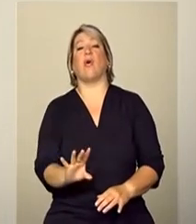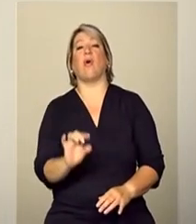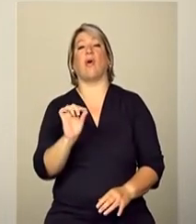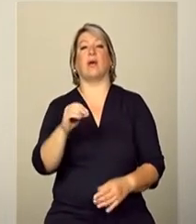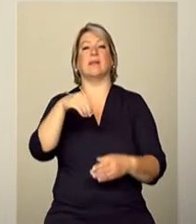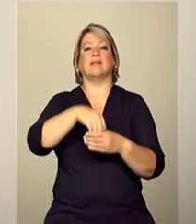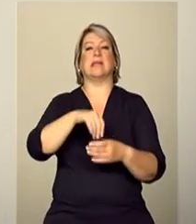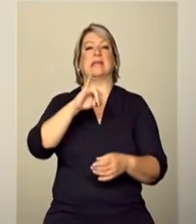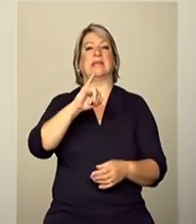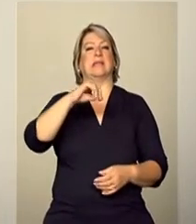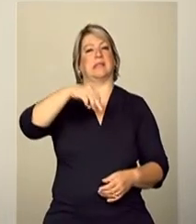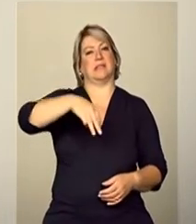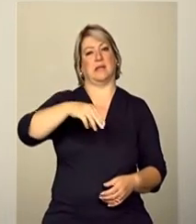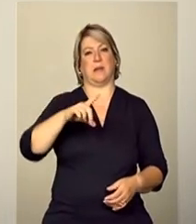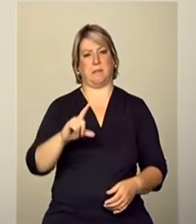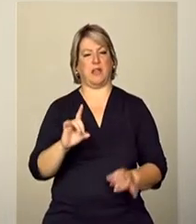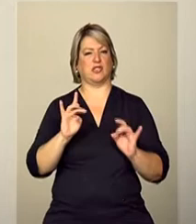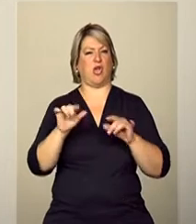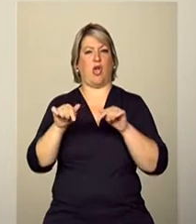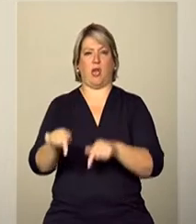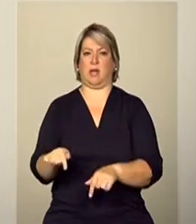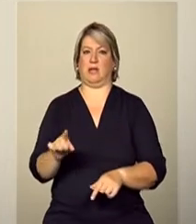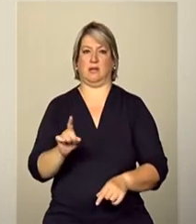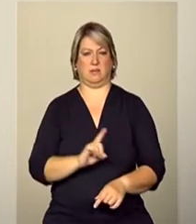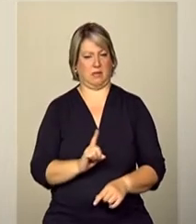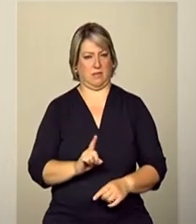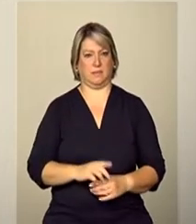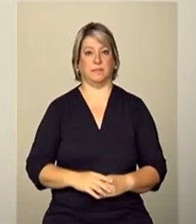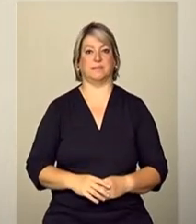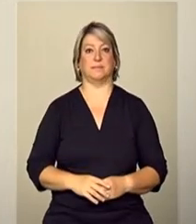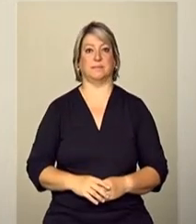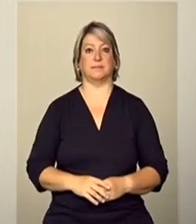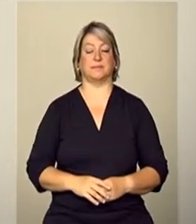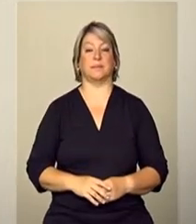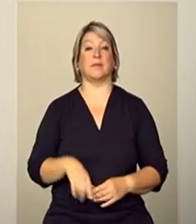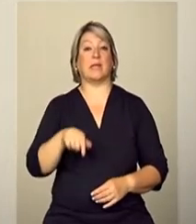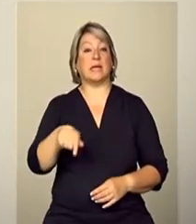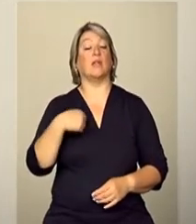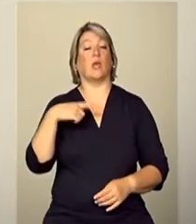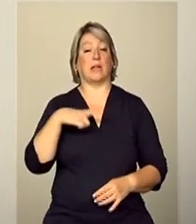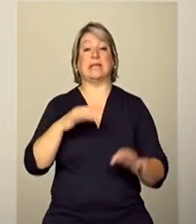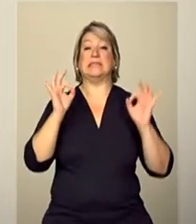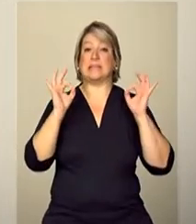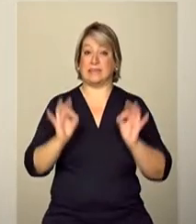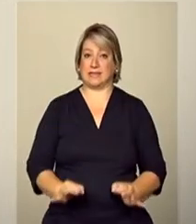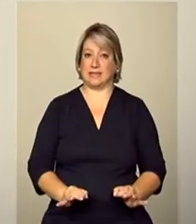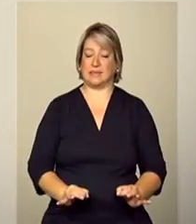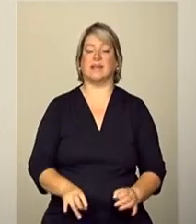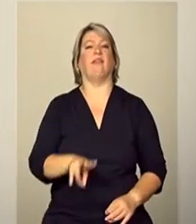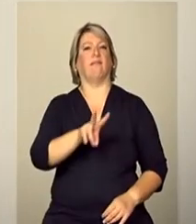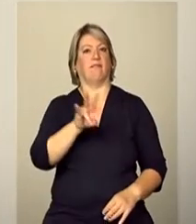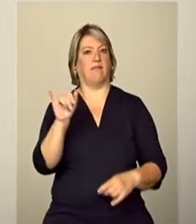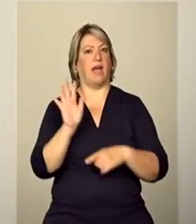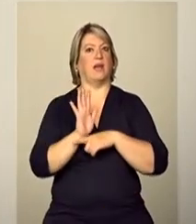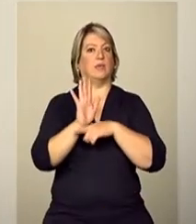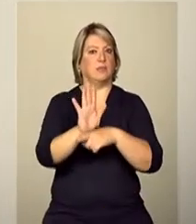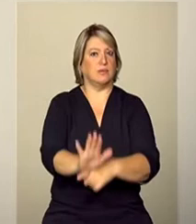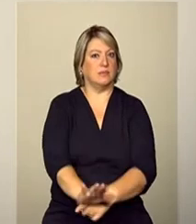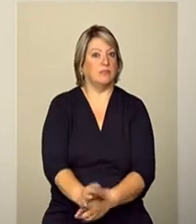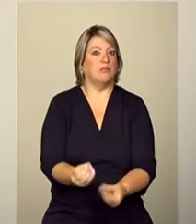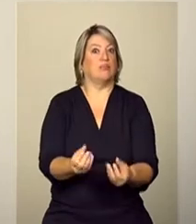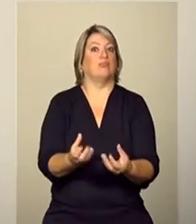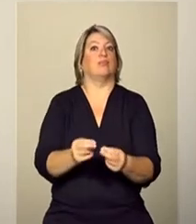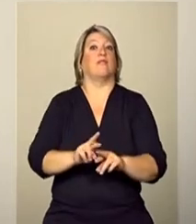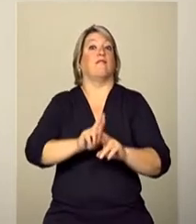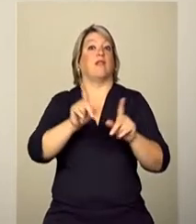os institutos médicos legais o INSS isso eu tenho certeza viu Luciano vai fazer uma grande